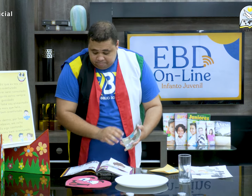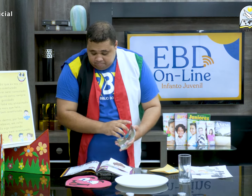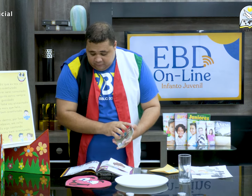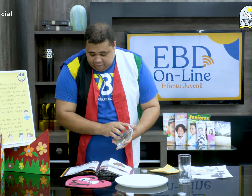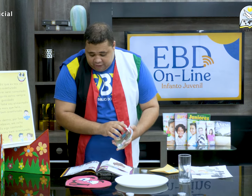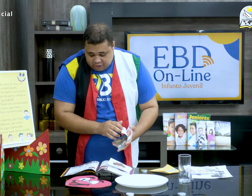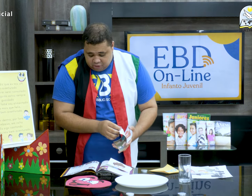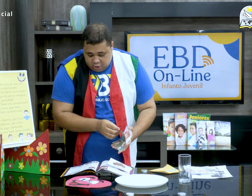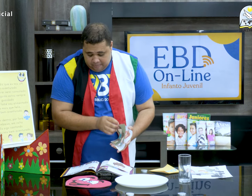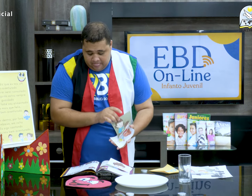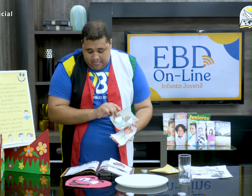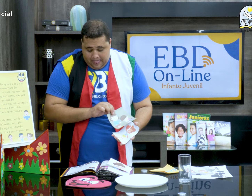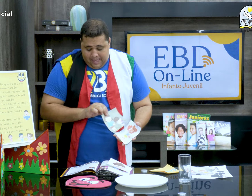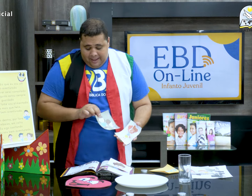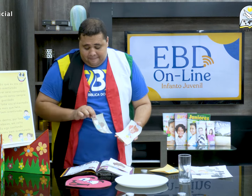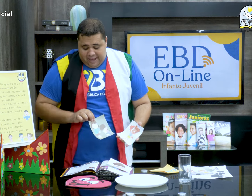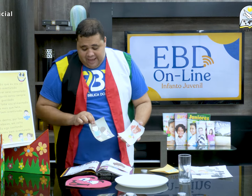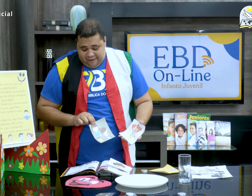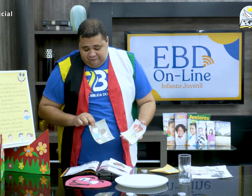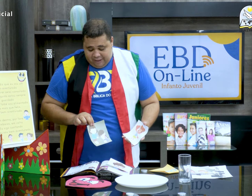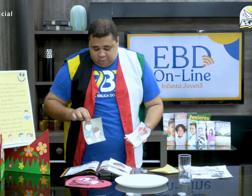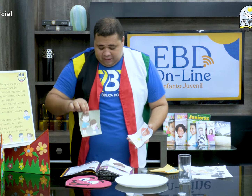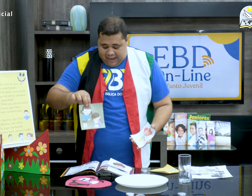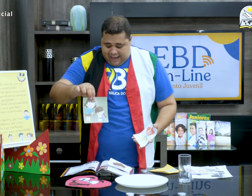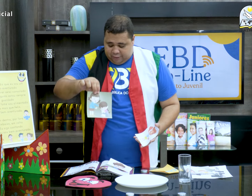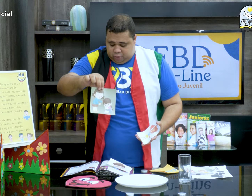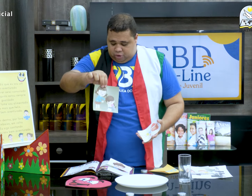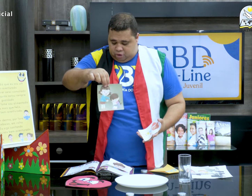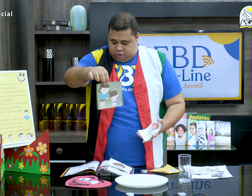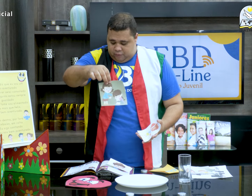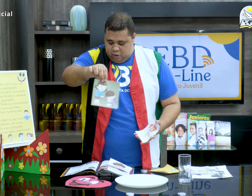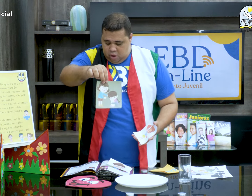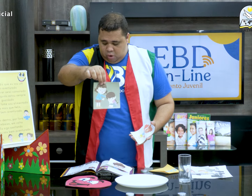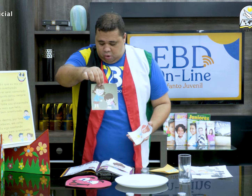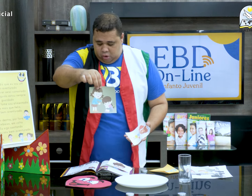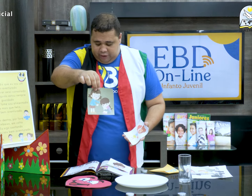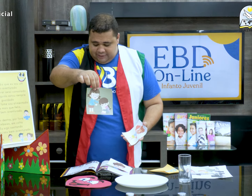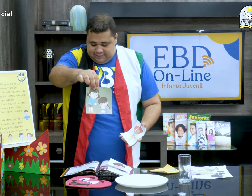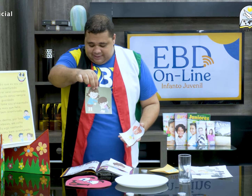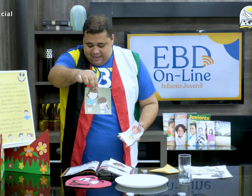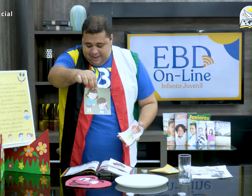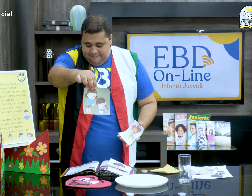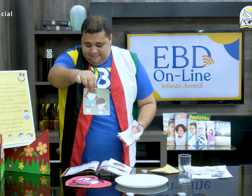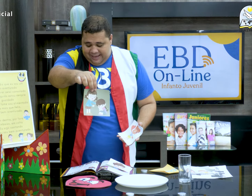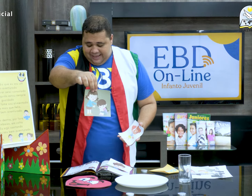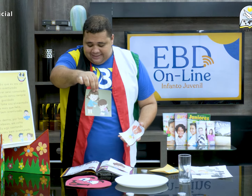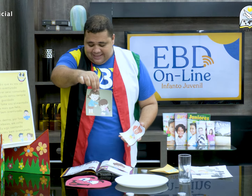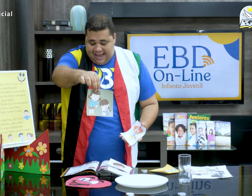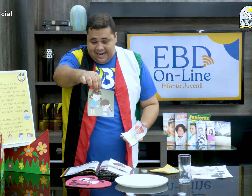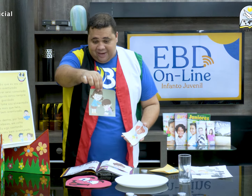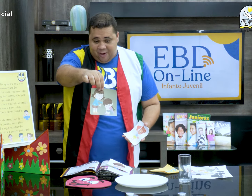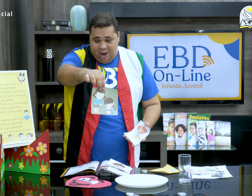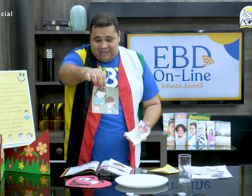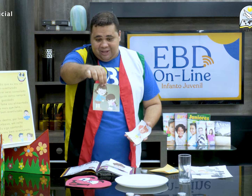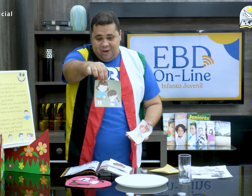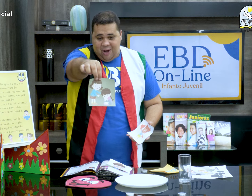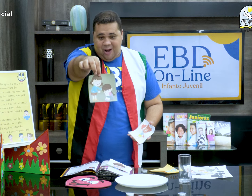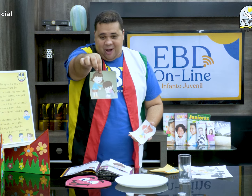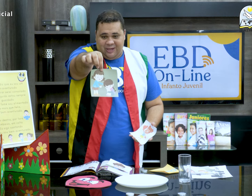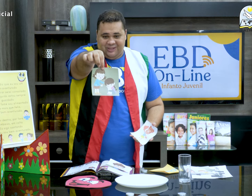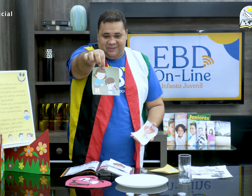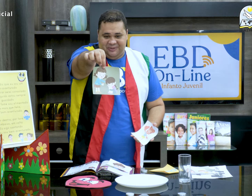é veja só bem-aventurados os misericordiosos